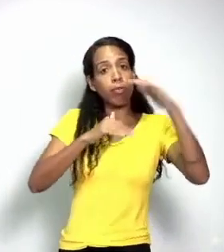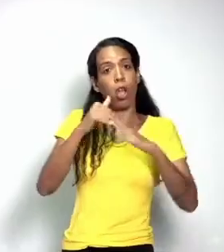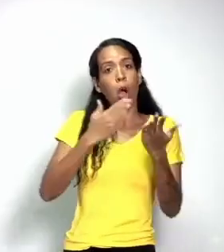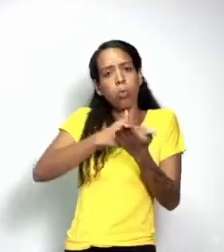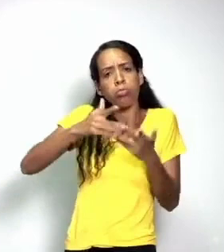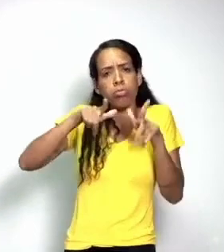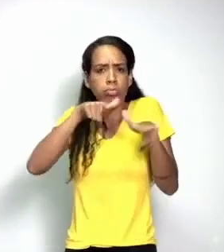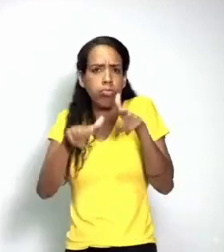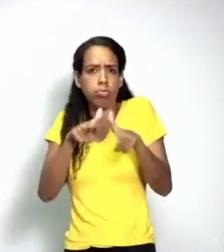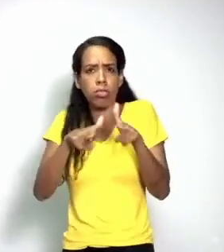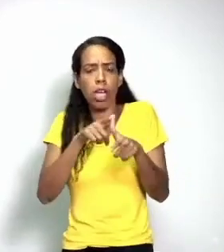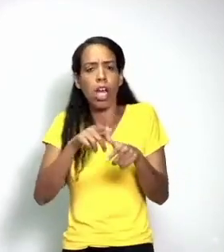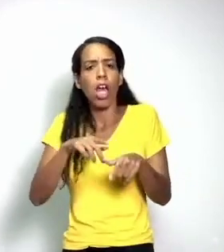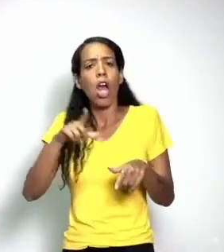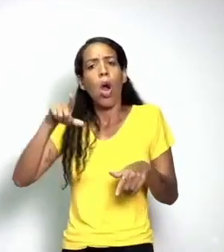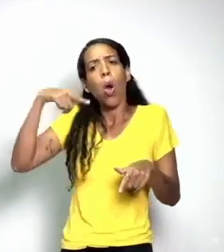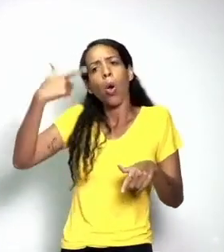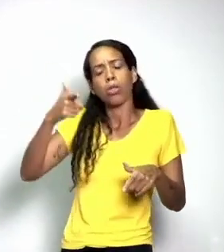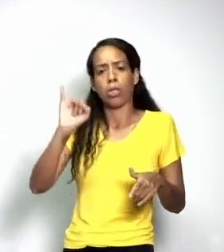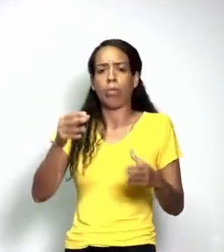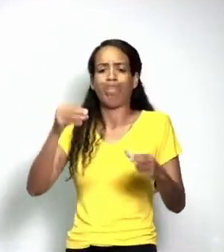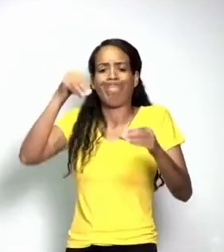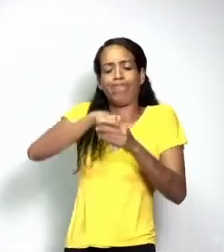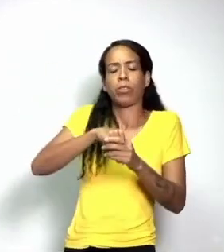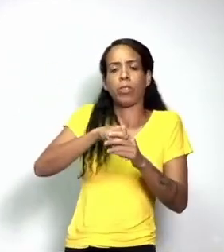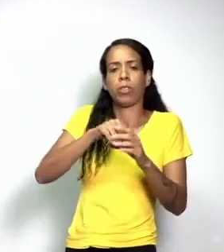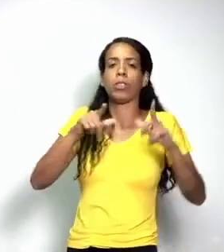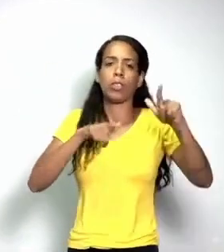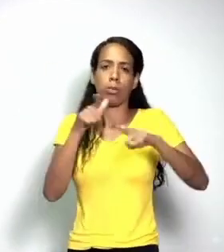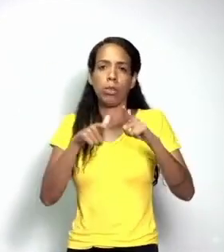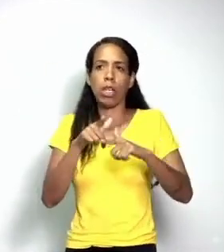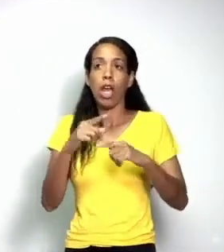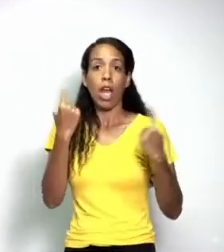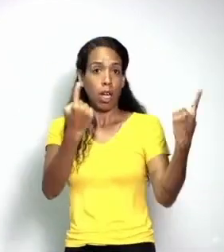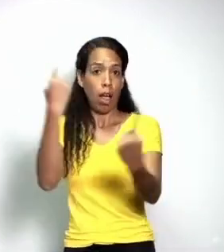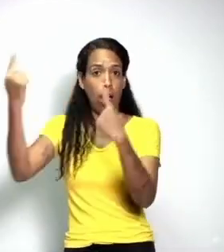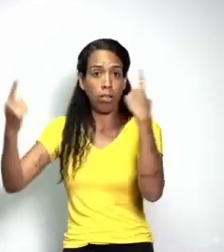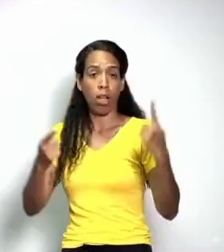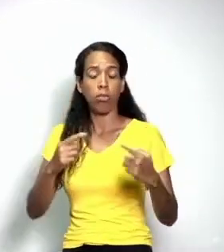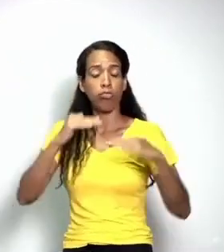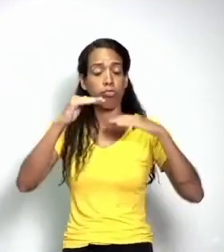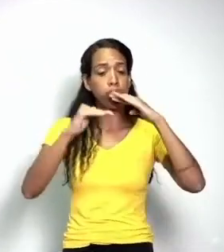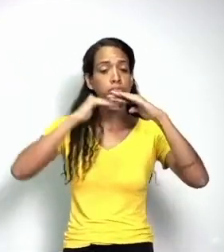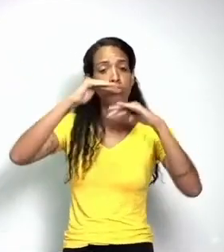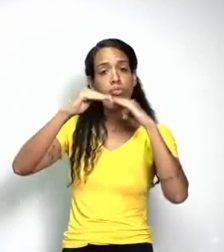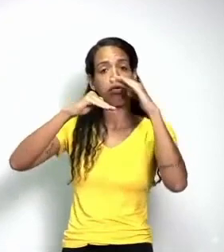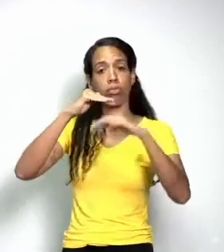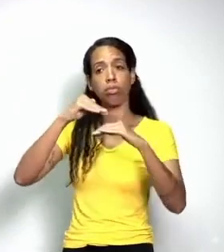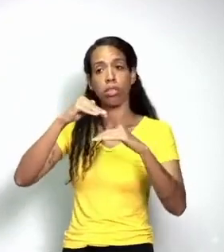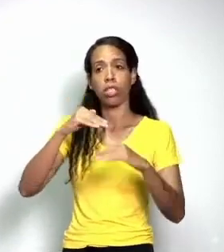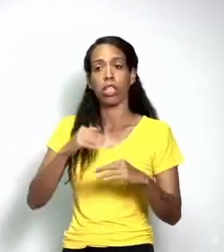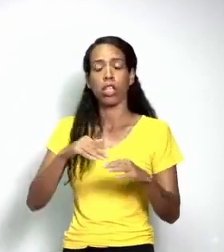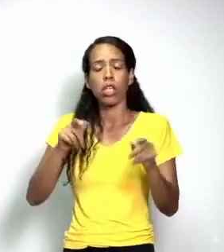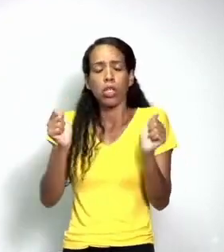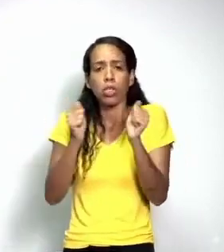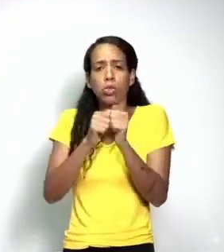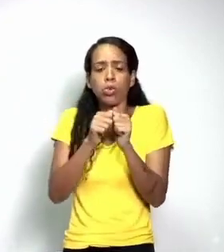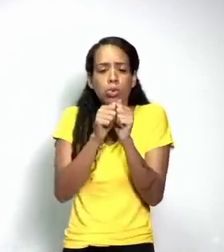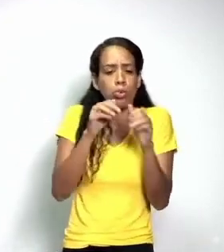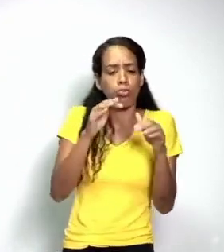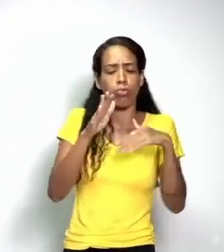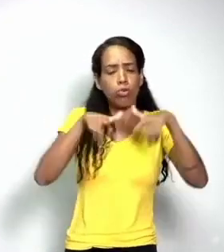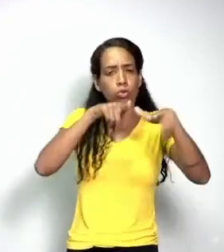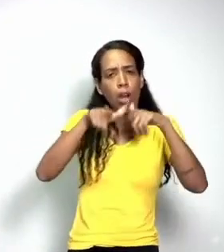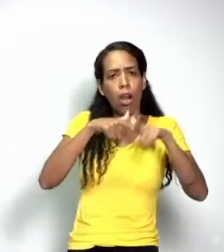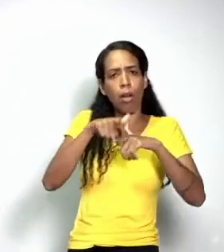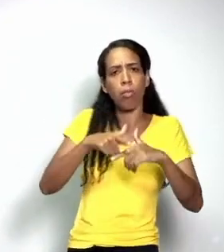Alguns estão iniciando agora, mas cabe a nós também construir essa realidade, né? Dentro dos nossos meios de trabalho, nos